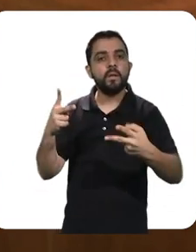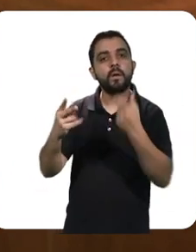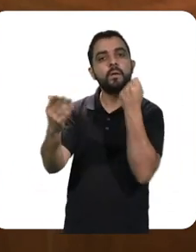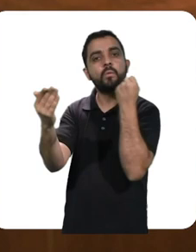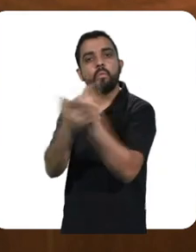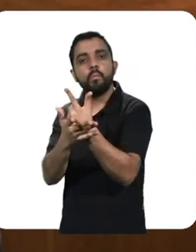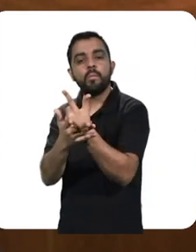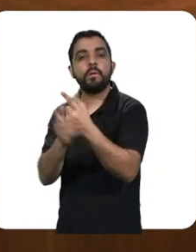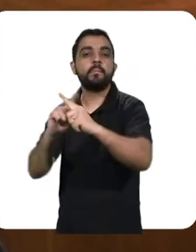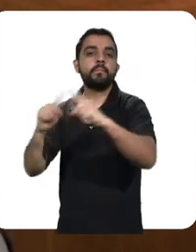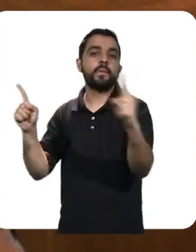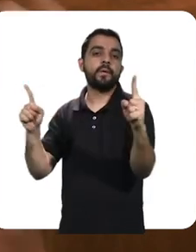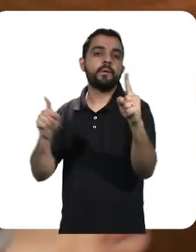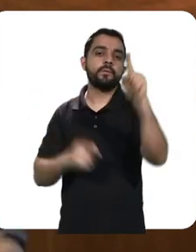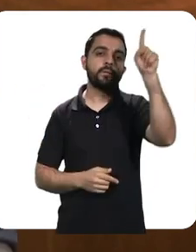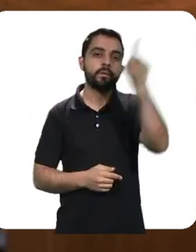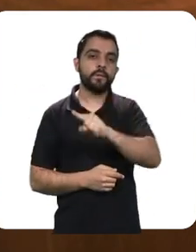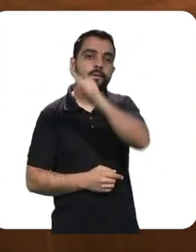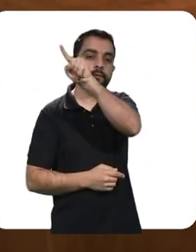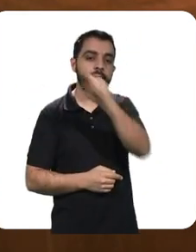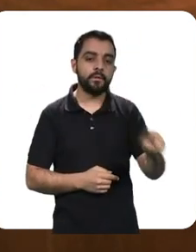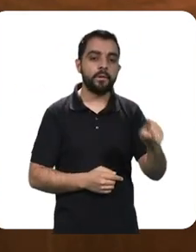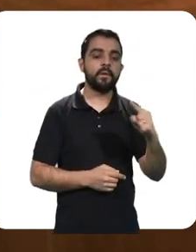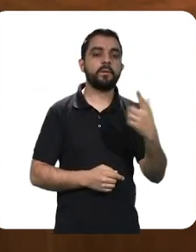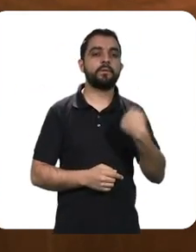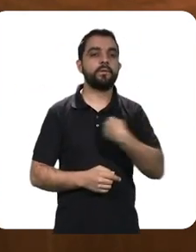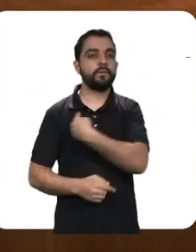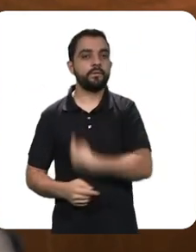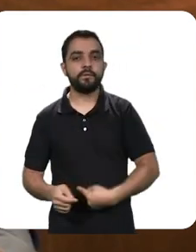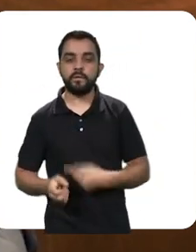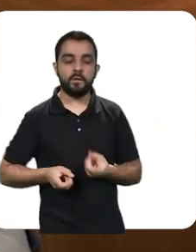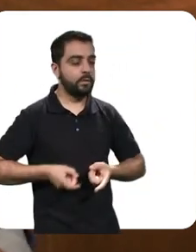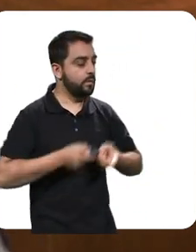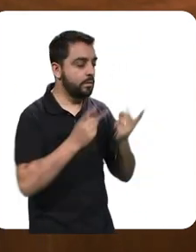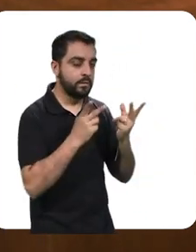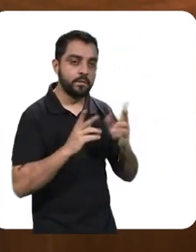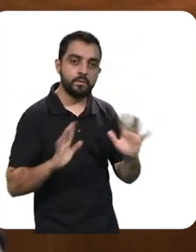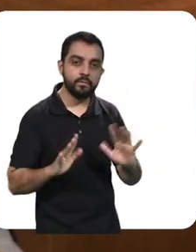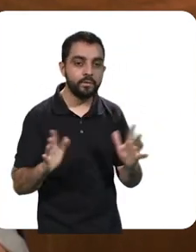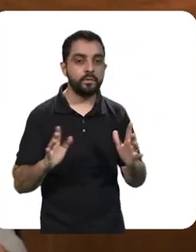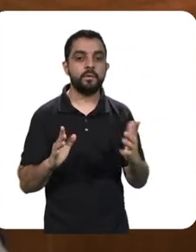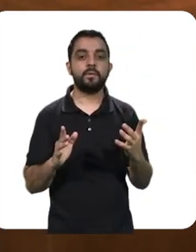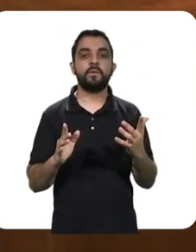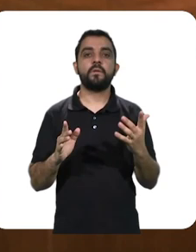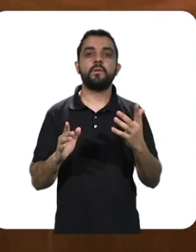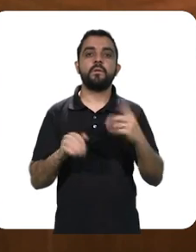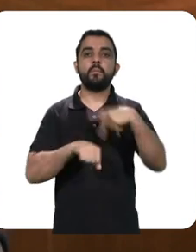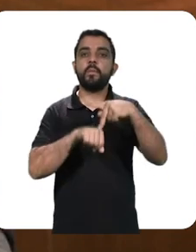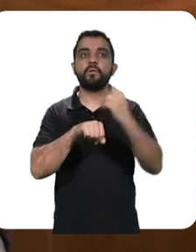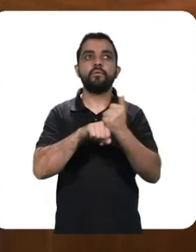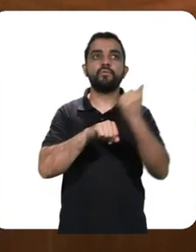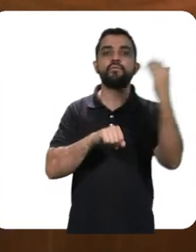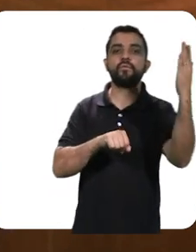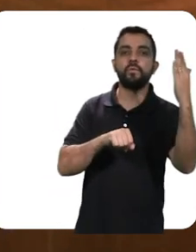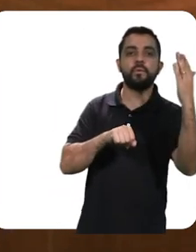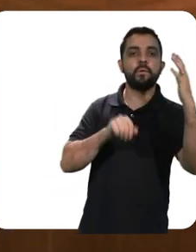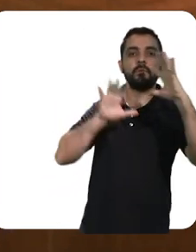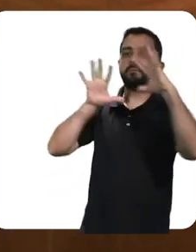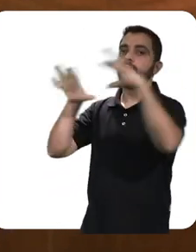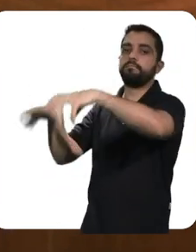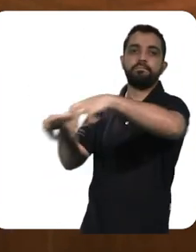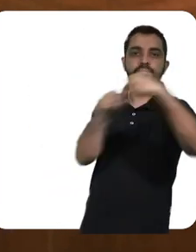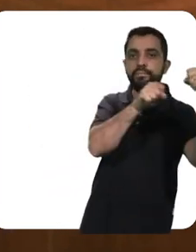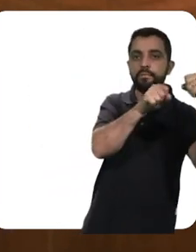foram canceladas e atravessadas por outras nações, e de repente a gente vê um canibalismo global atrás